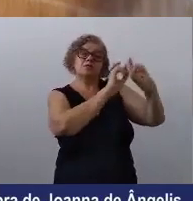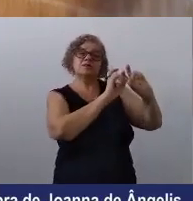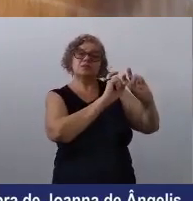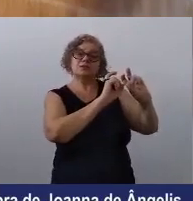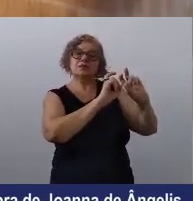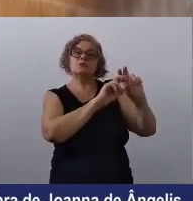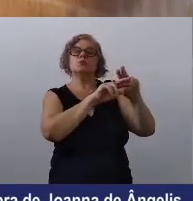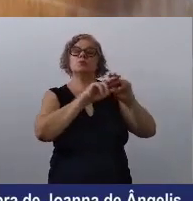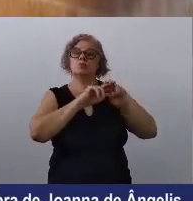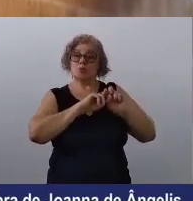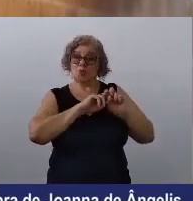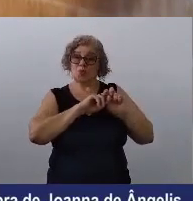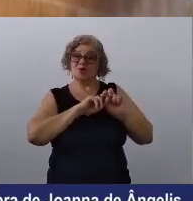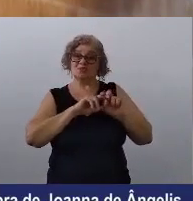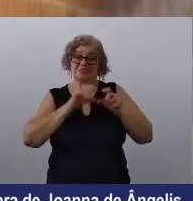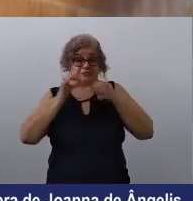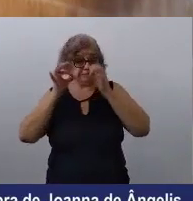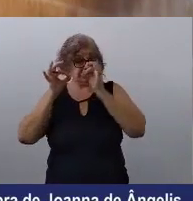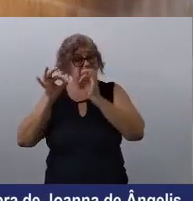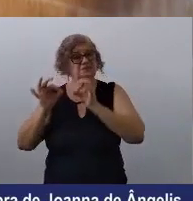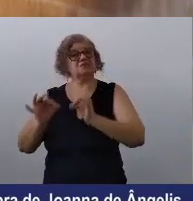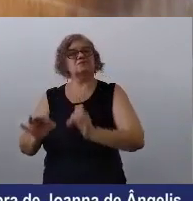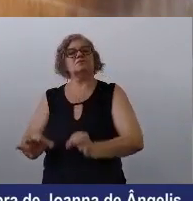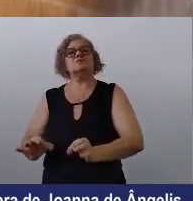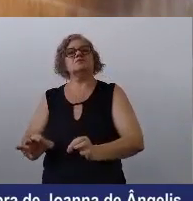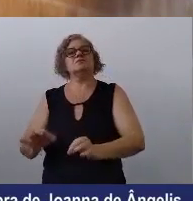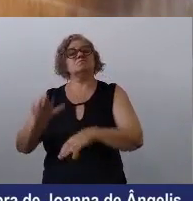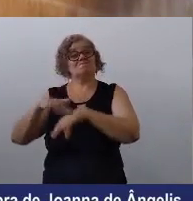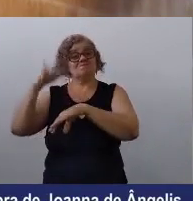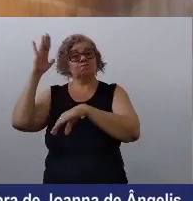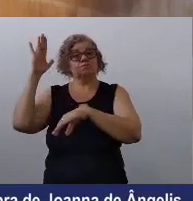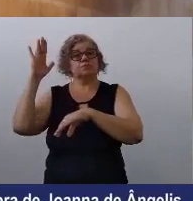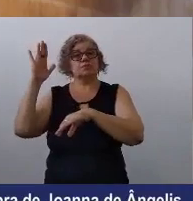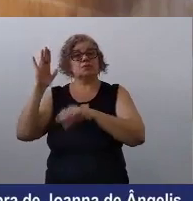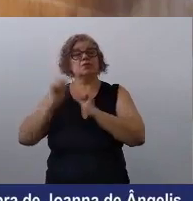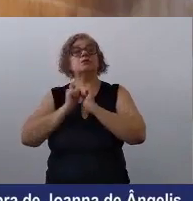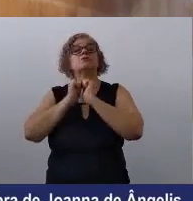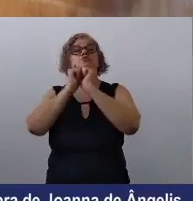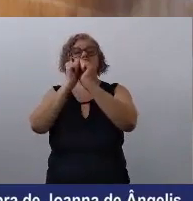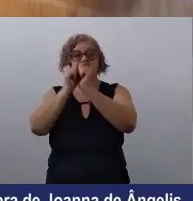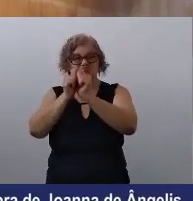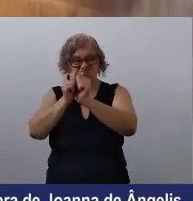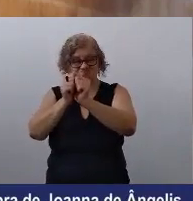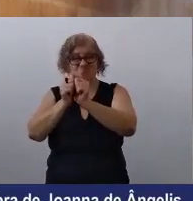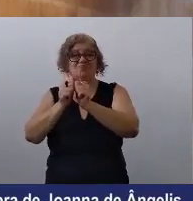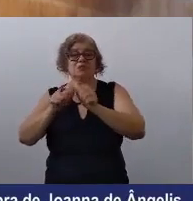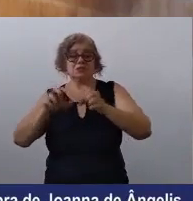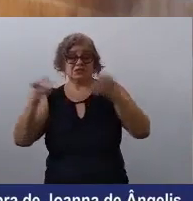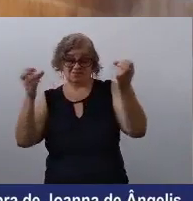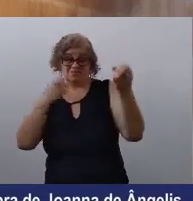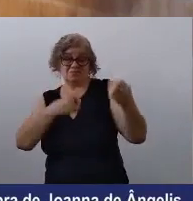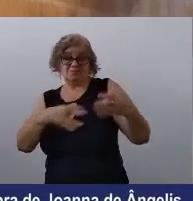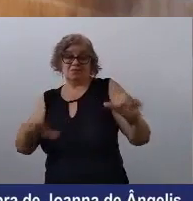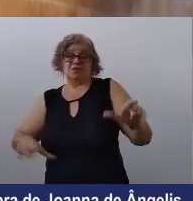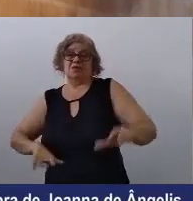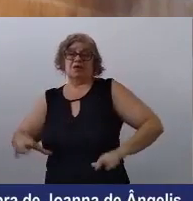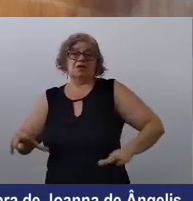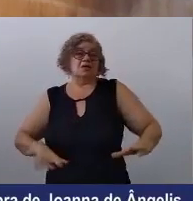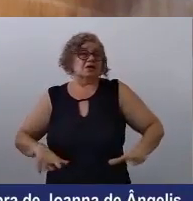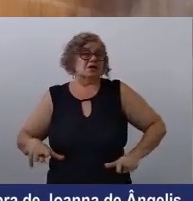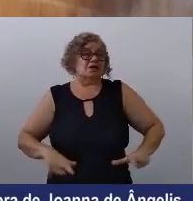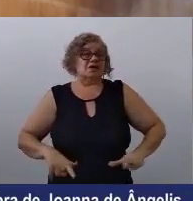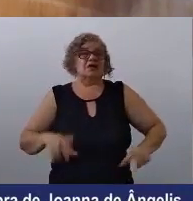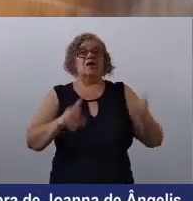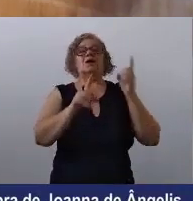percebe que por esse rigor excessivo, junto ao martírio constante que se submetia, ela encurtou a sua